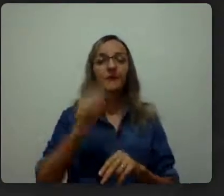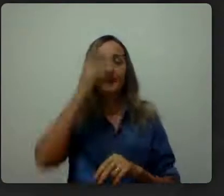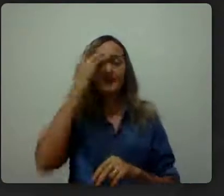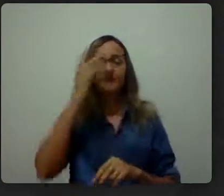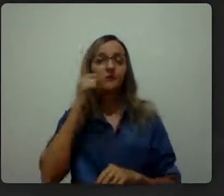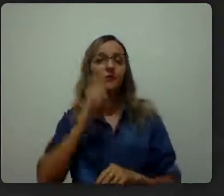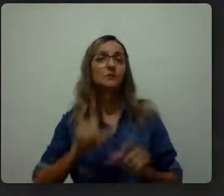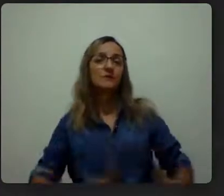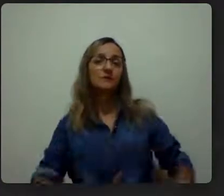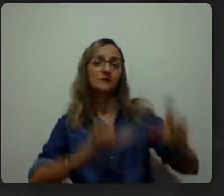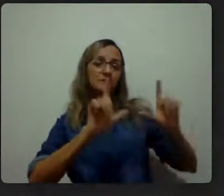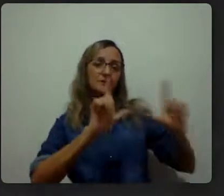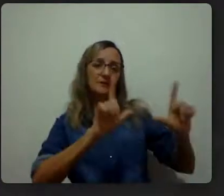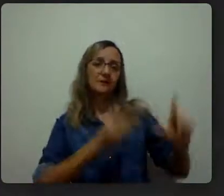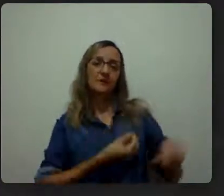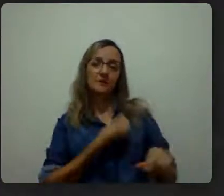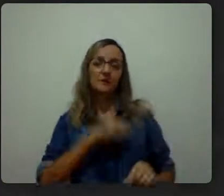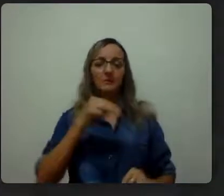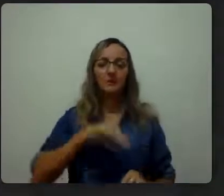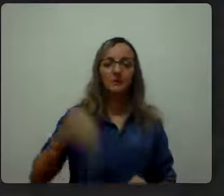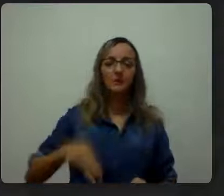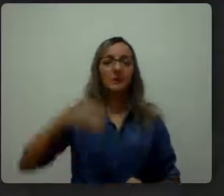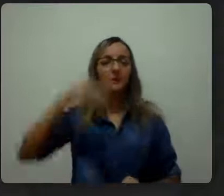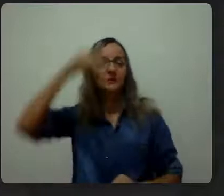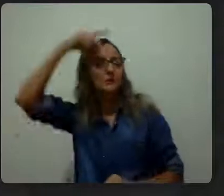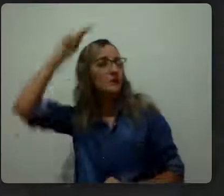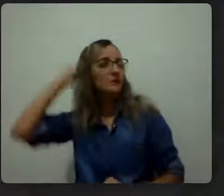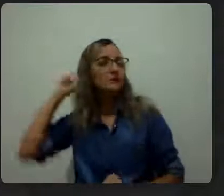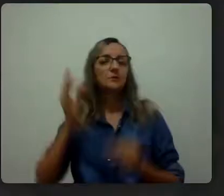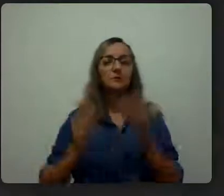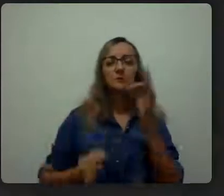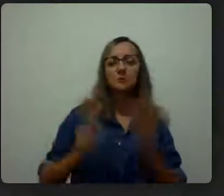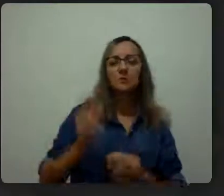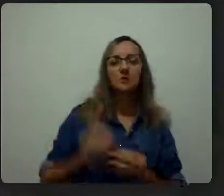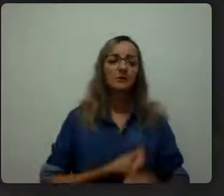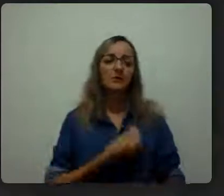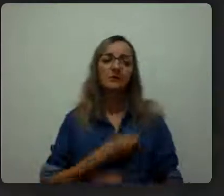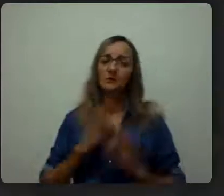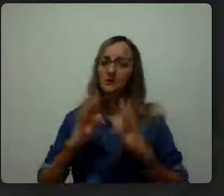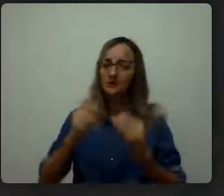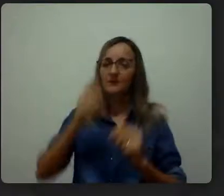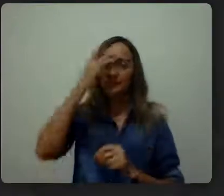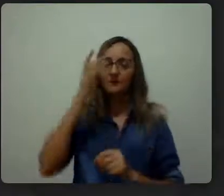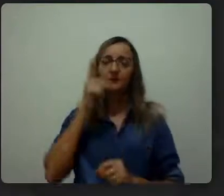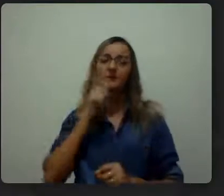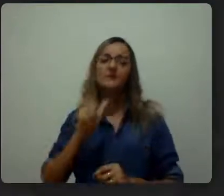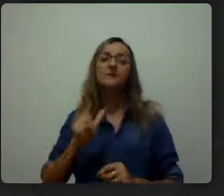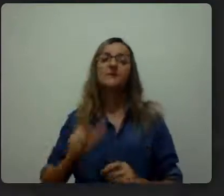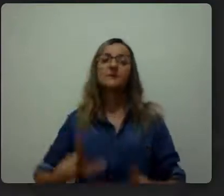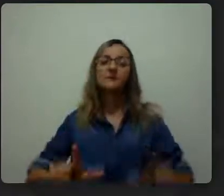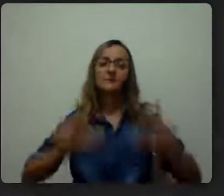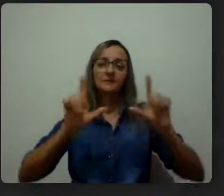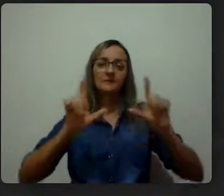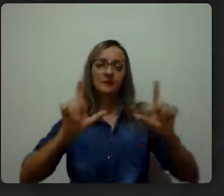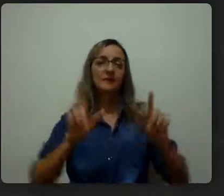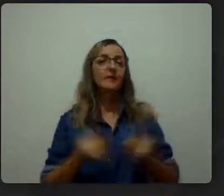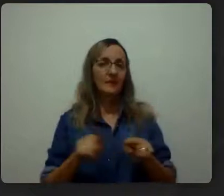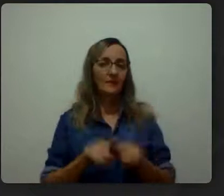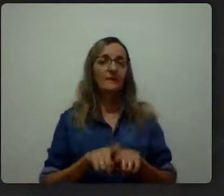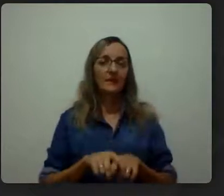info@paniclobster.com. Manda lá assim, ó, não estou recebendo e-mails da maratona, que daí a gente já vai colocar vocês na lista ali. Mas, volto a